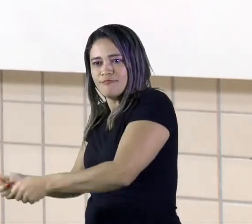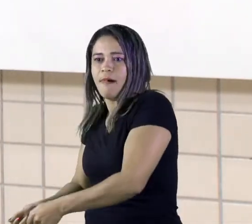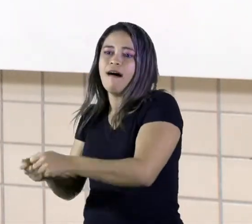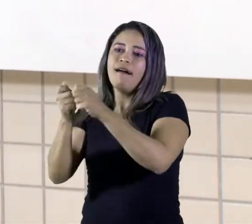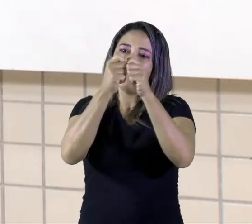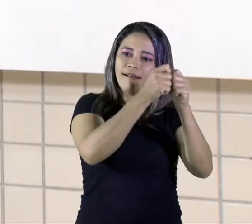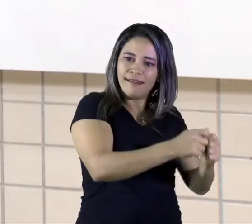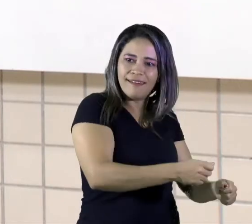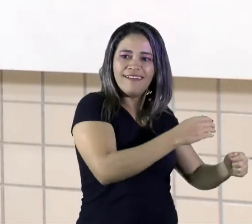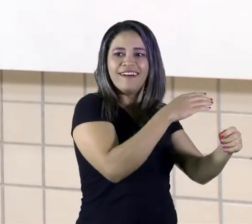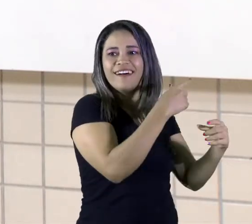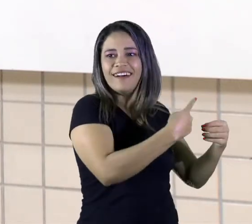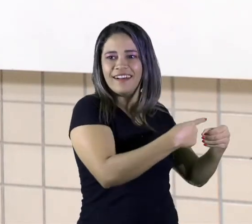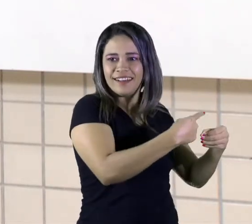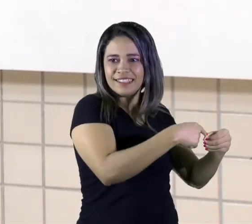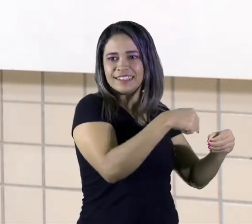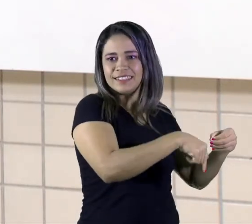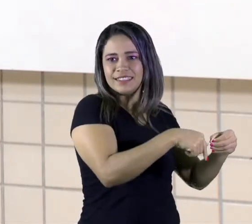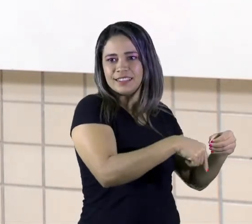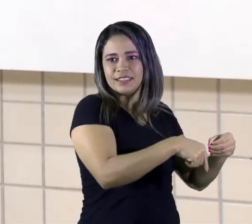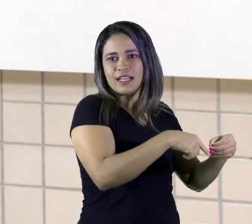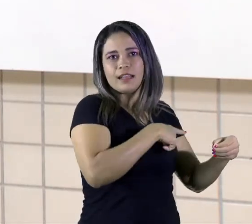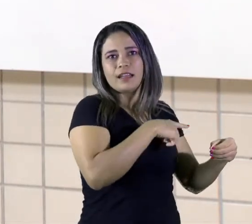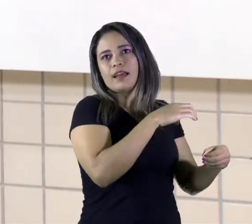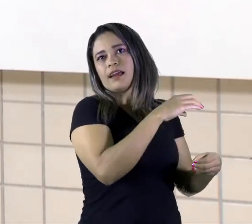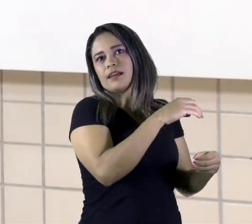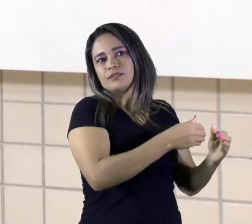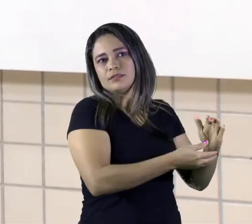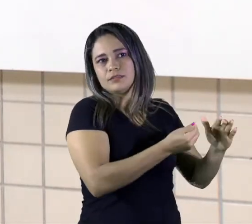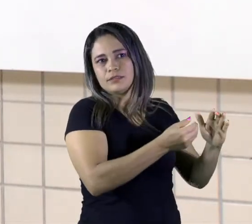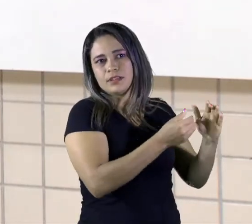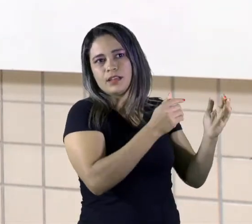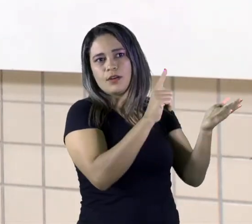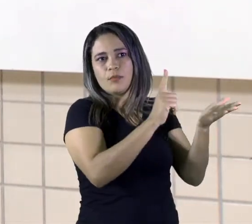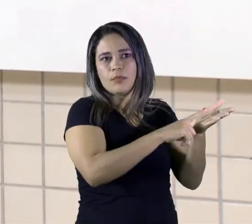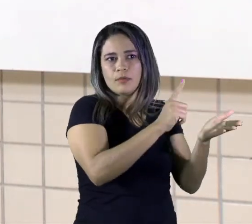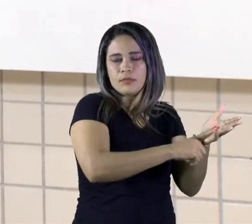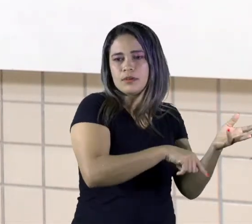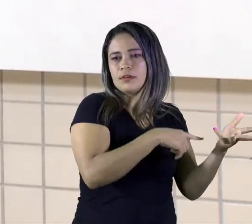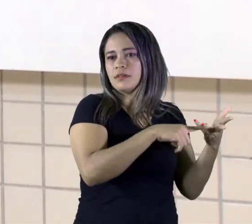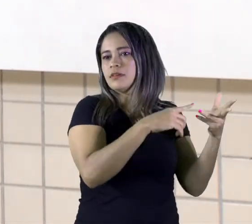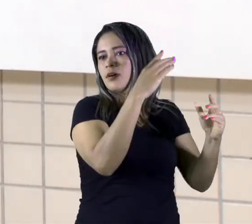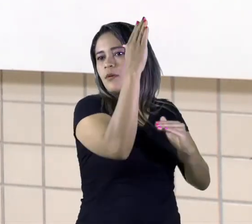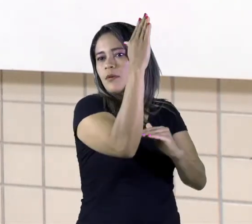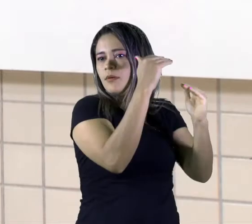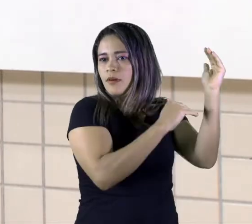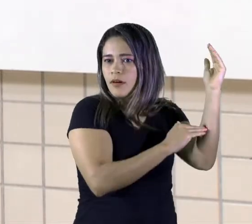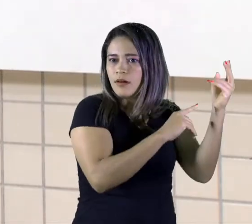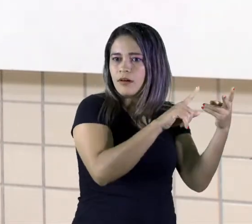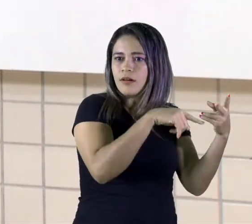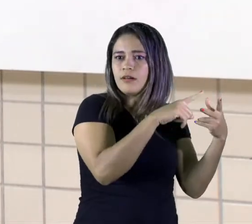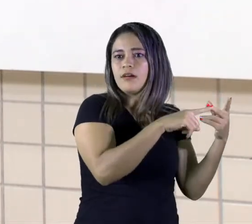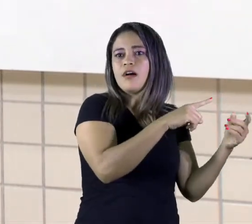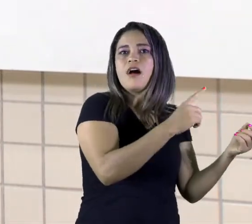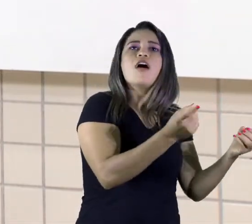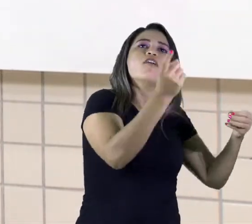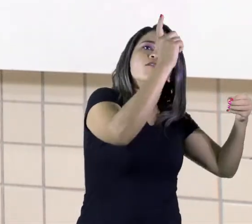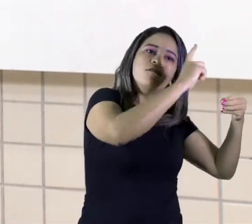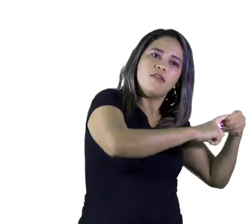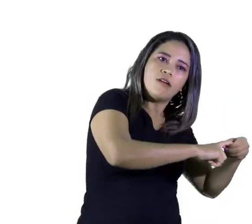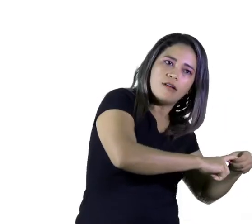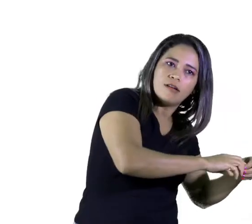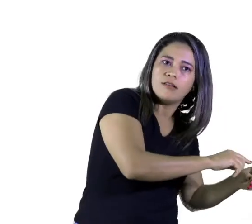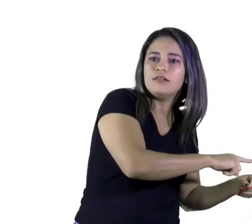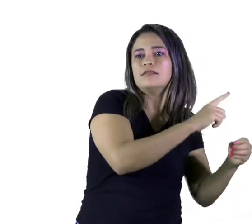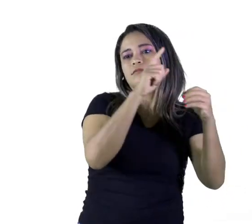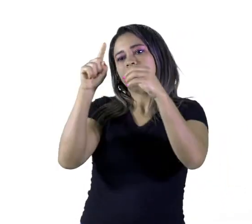cidade, aí é tirado celulose, é feito móveis, tudo para volta os móveis lá para a casa do agricultor,